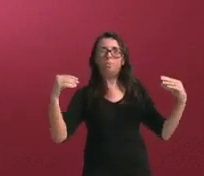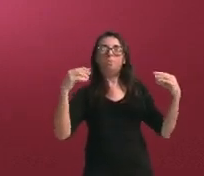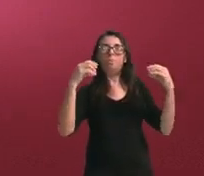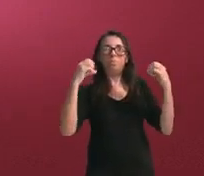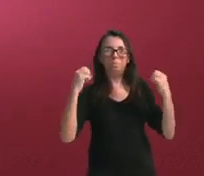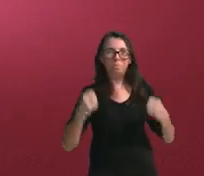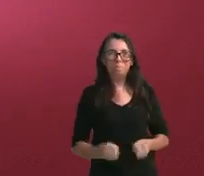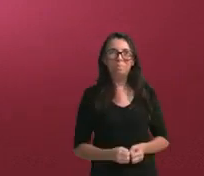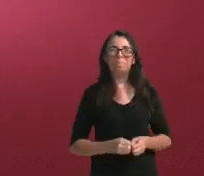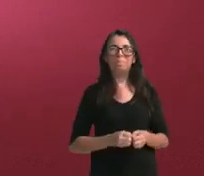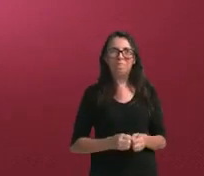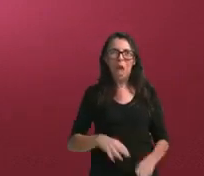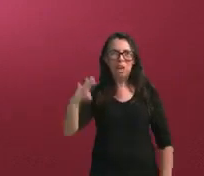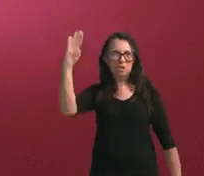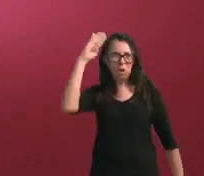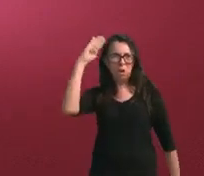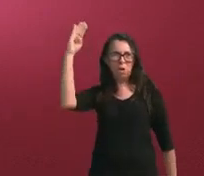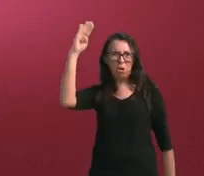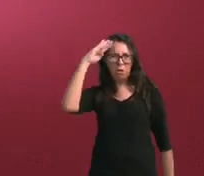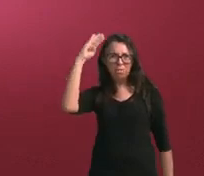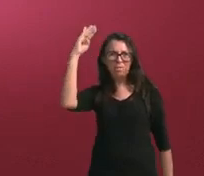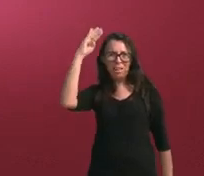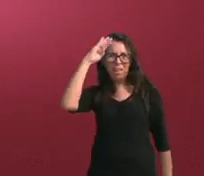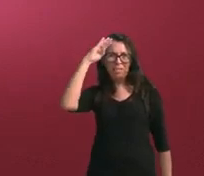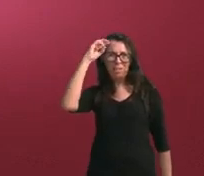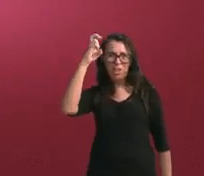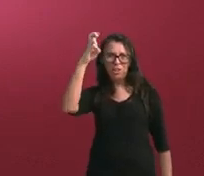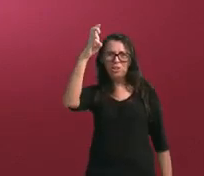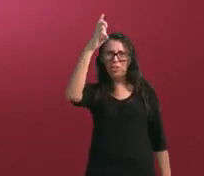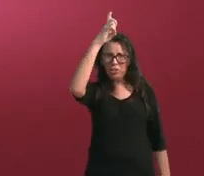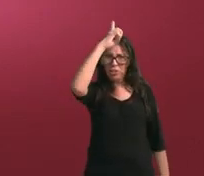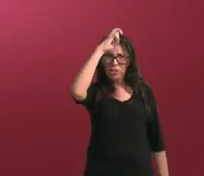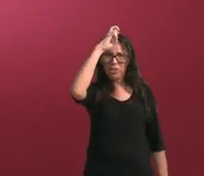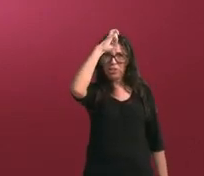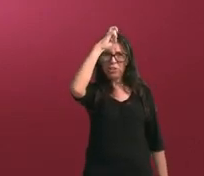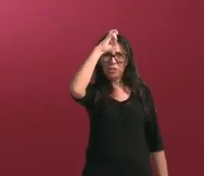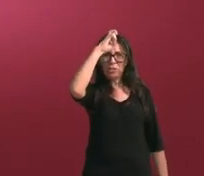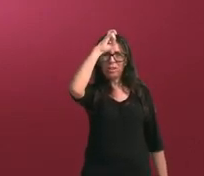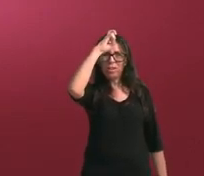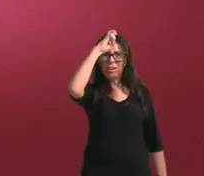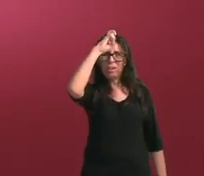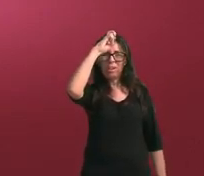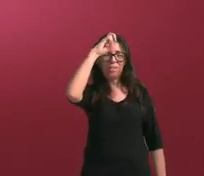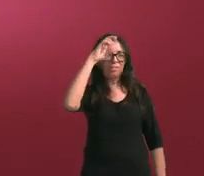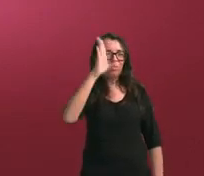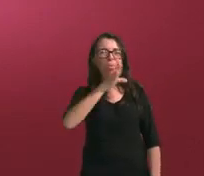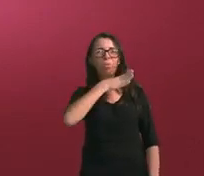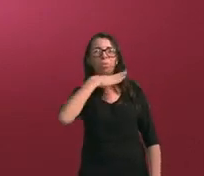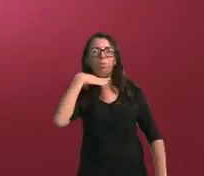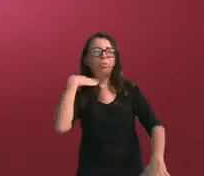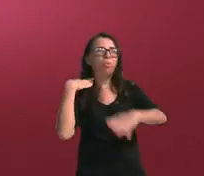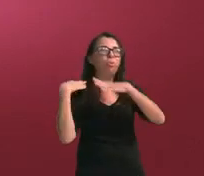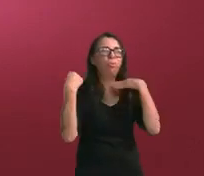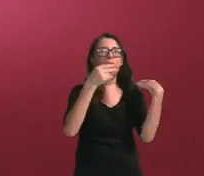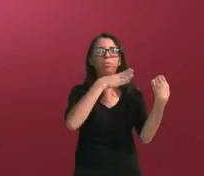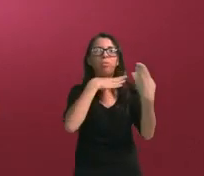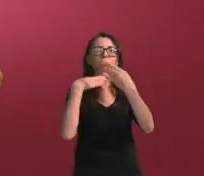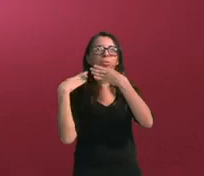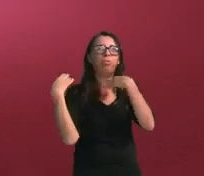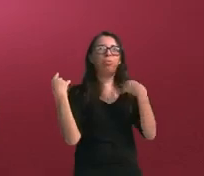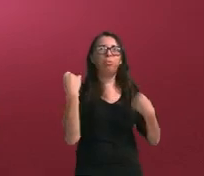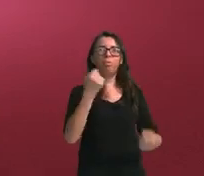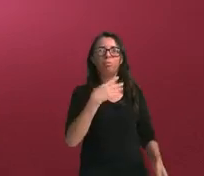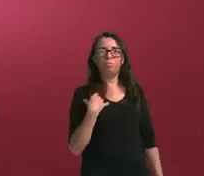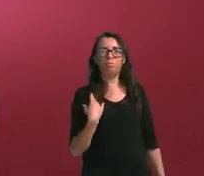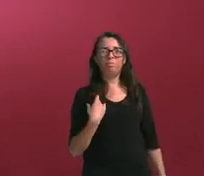contaminou a nação de Israel, fazendo que Miriam, né? Miriam liderou o povo